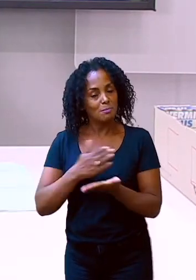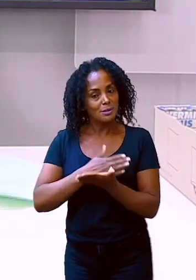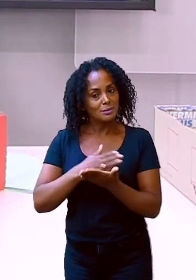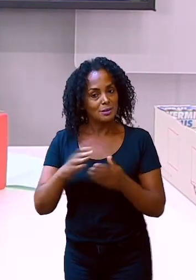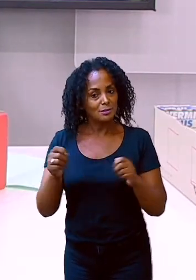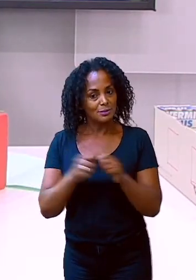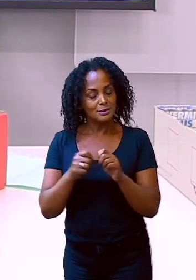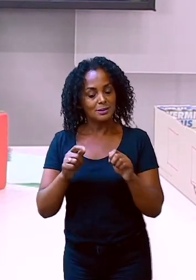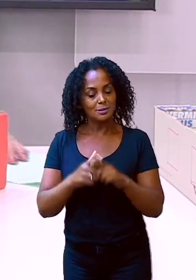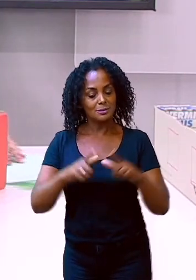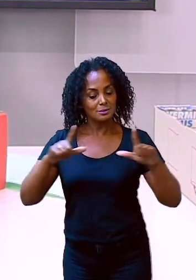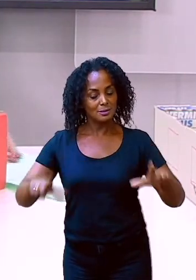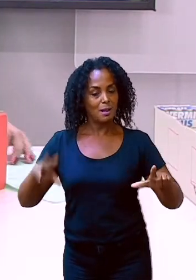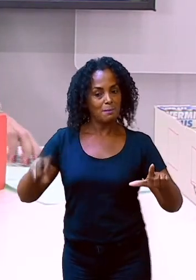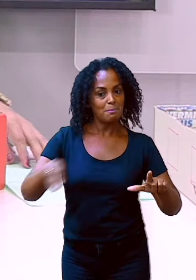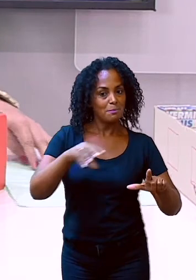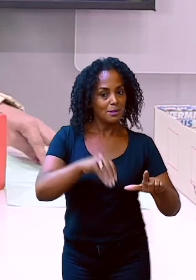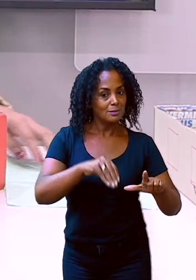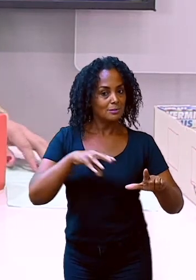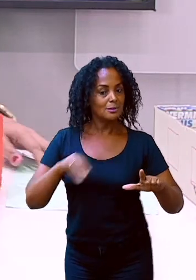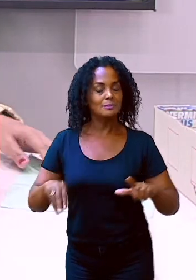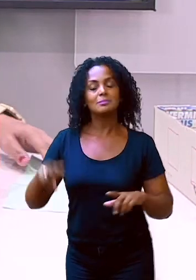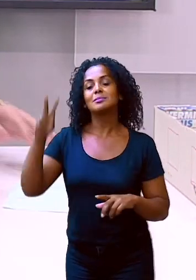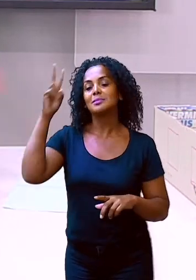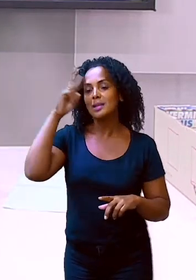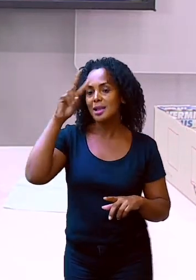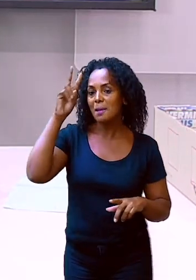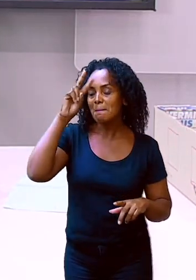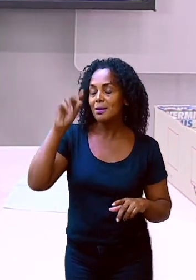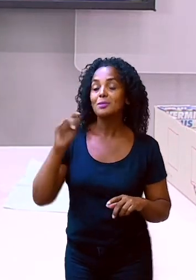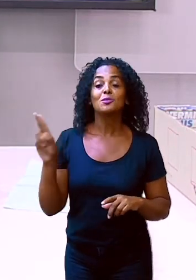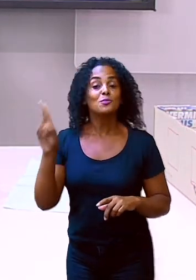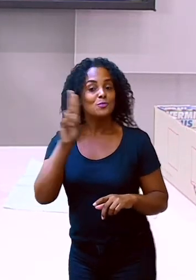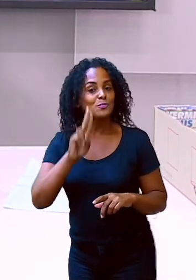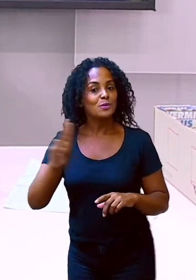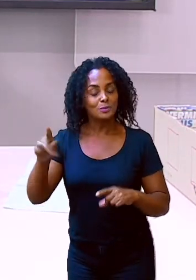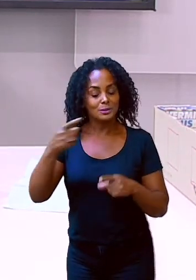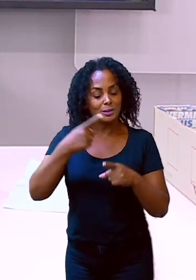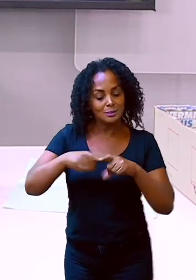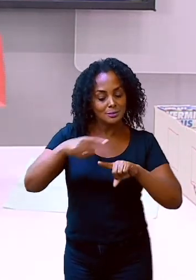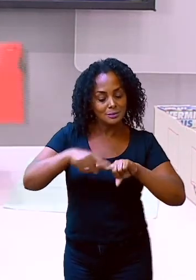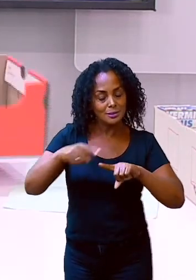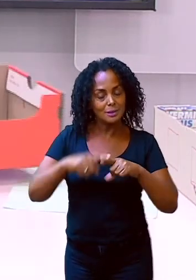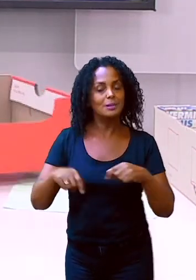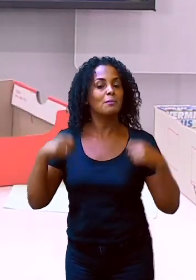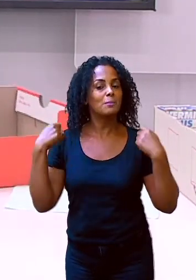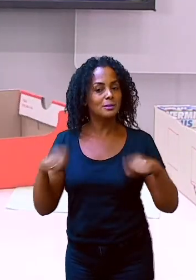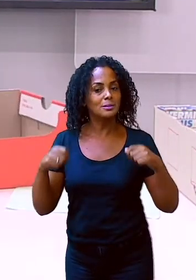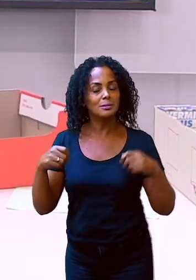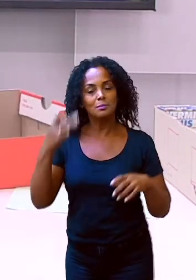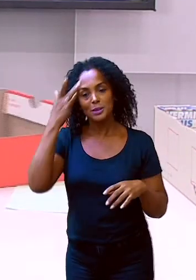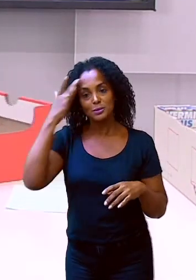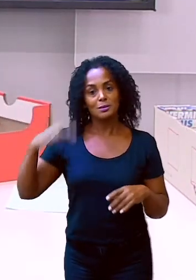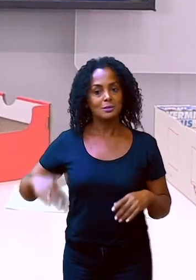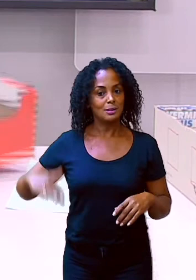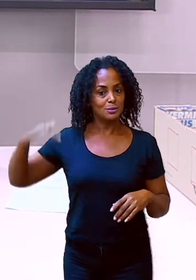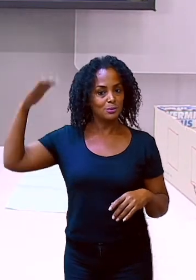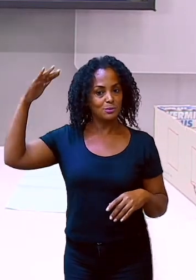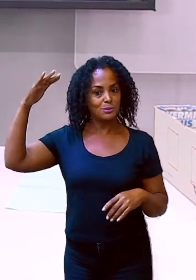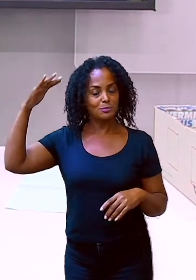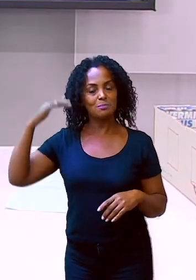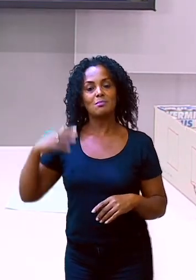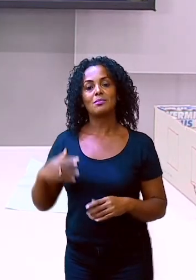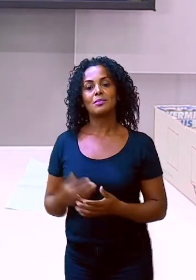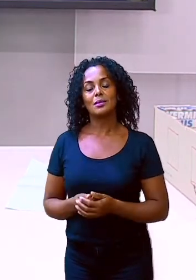lá? Então, lembrando que ao usar o estilete, vocês precisam da ajuda de um responsável, tá bom? Vamos